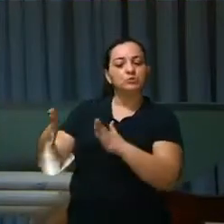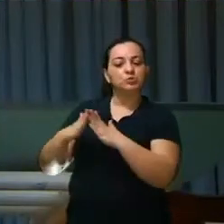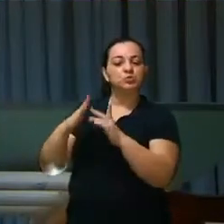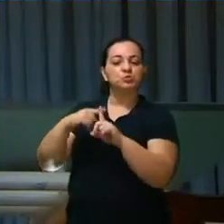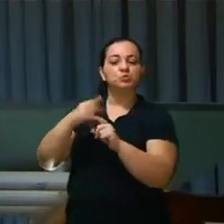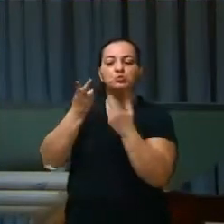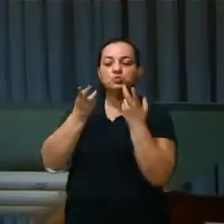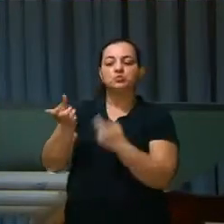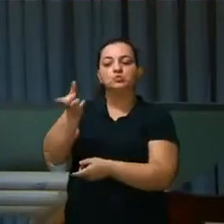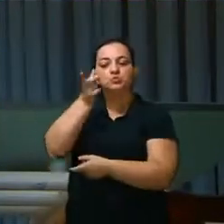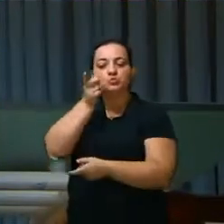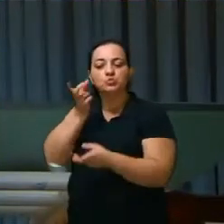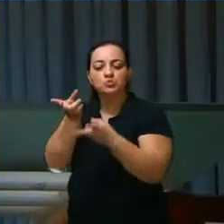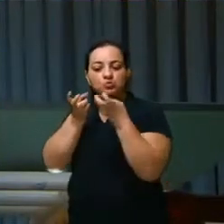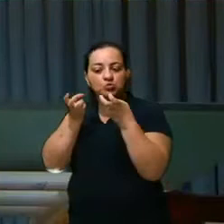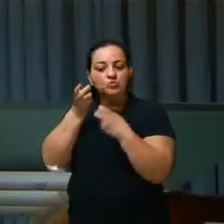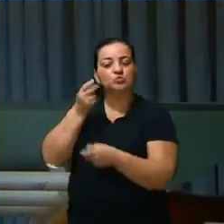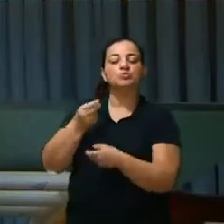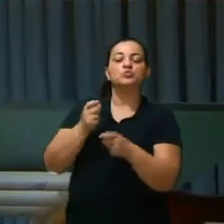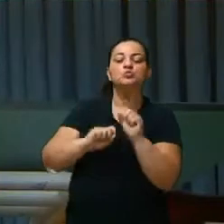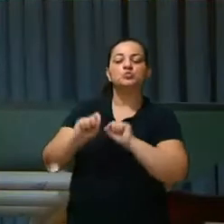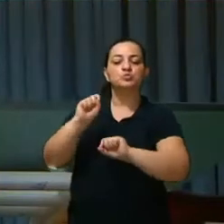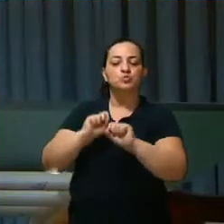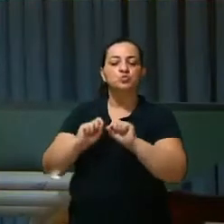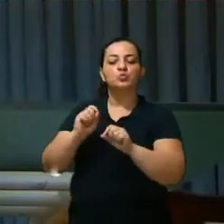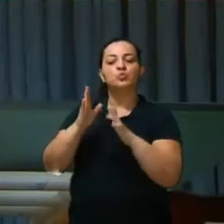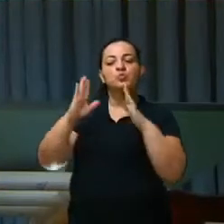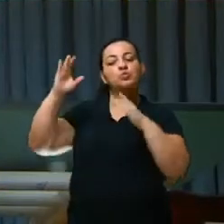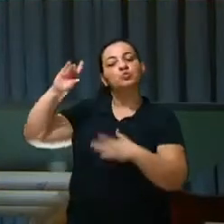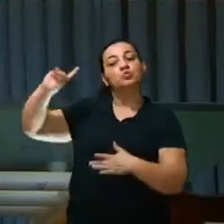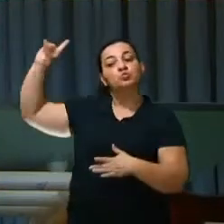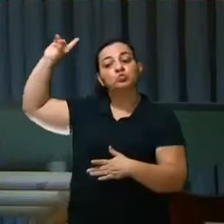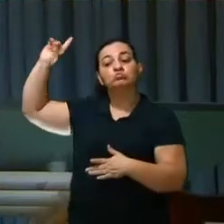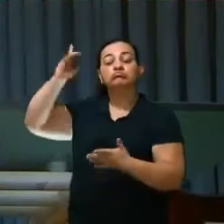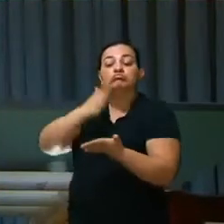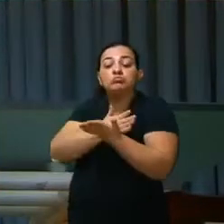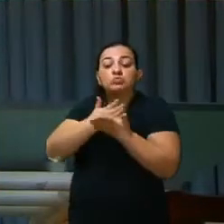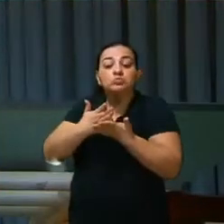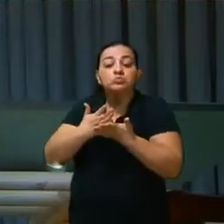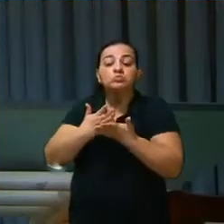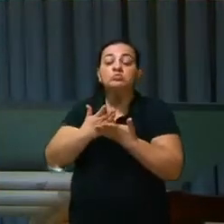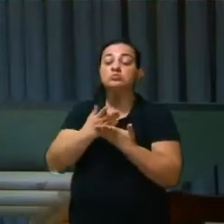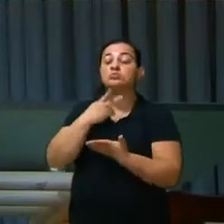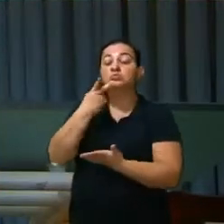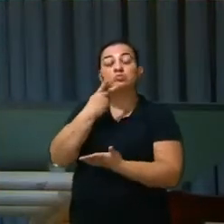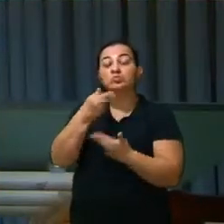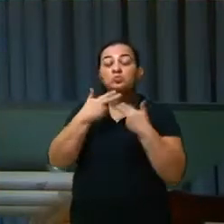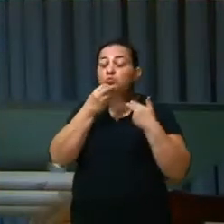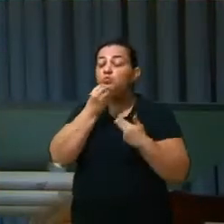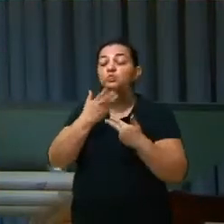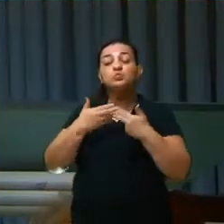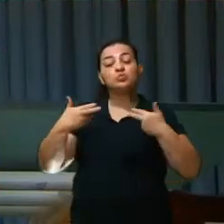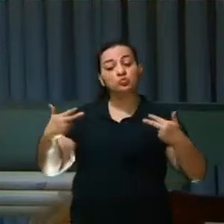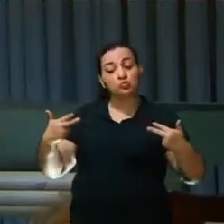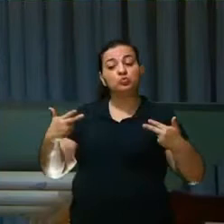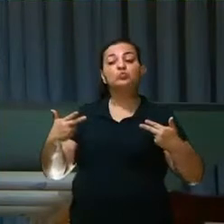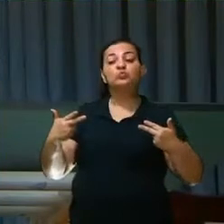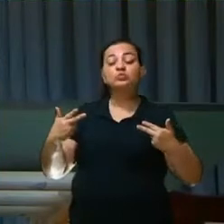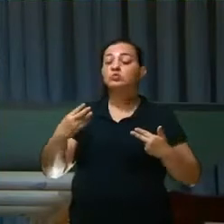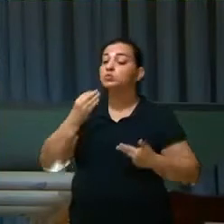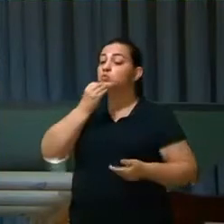e você vai observar que Deus inicia e elogiando tá